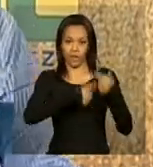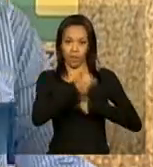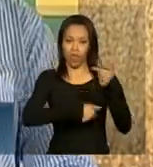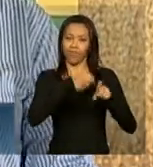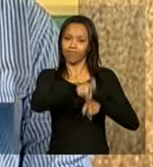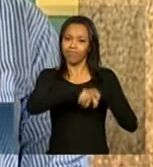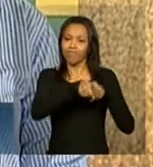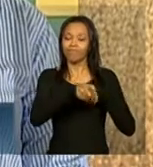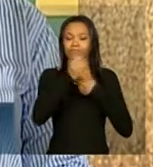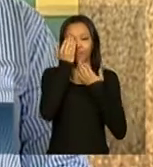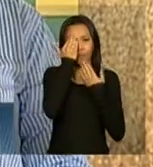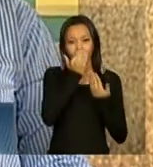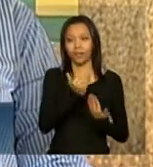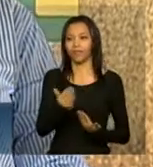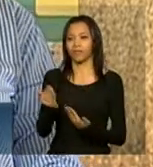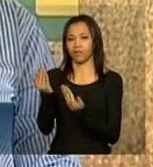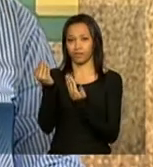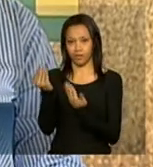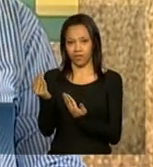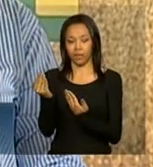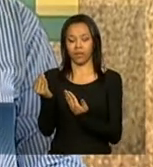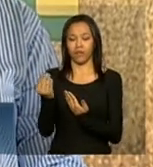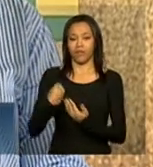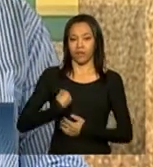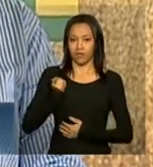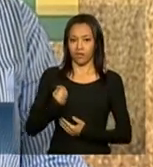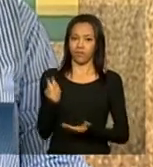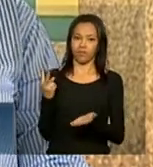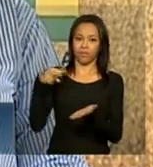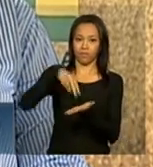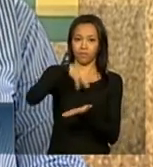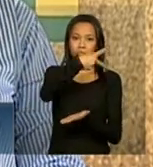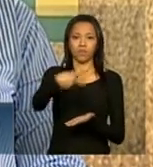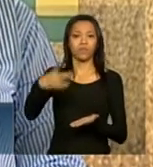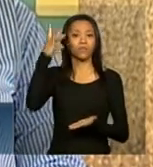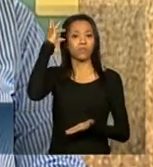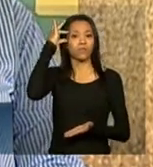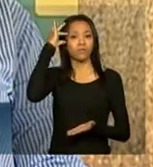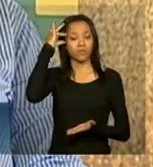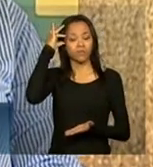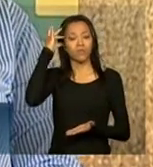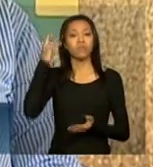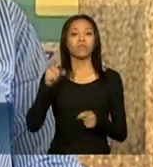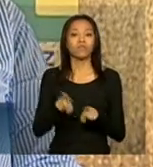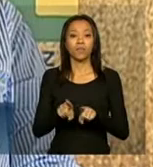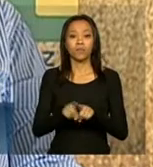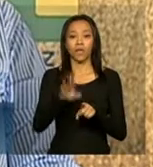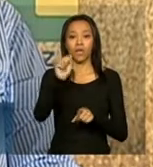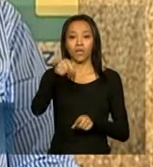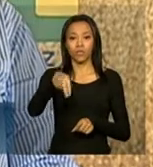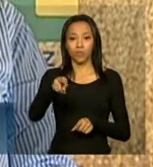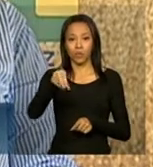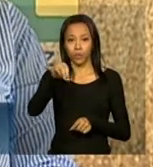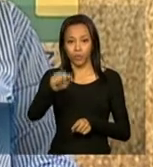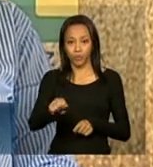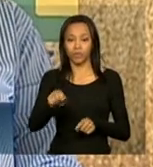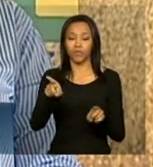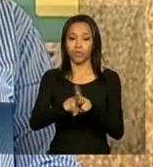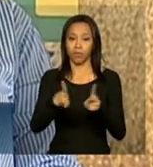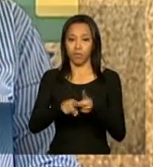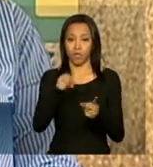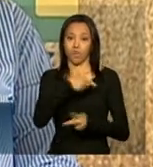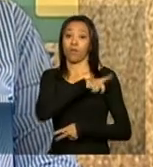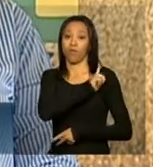agradecer a visita da presidente Dilma, ministro Antônio Andrade, governador